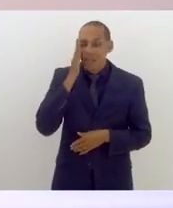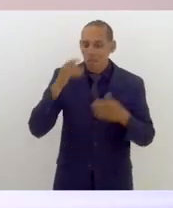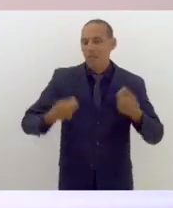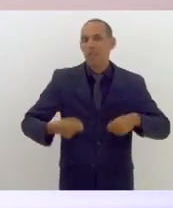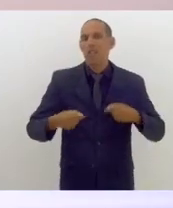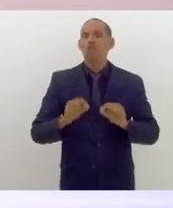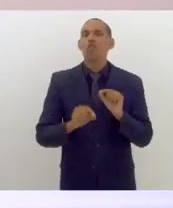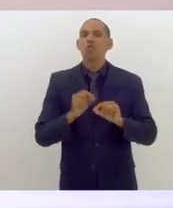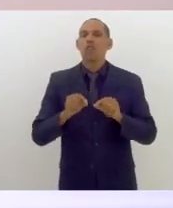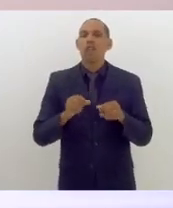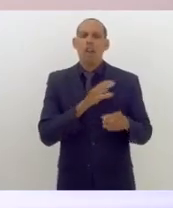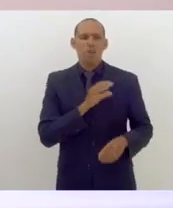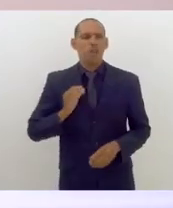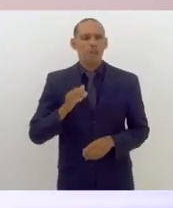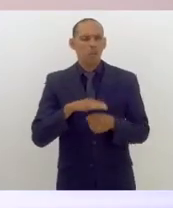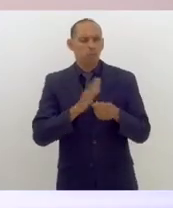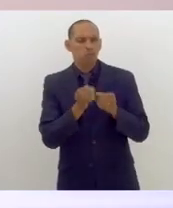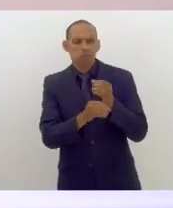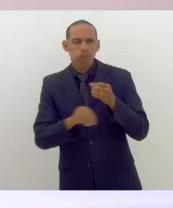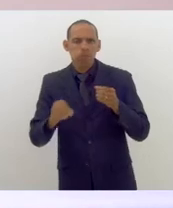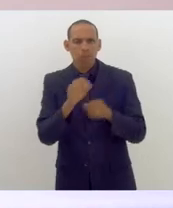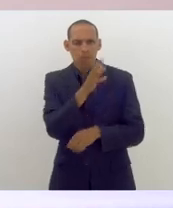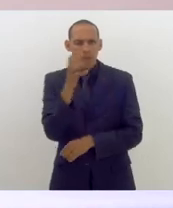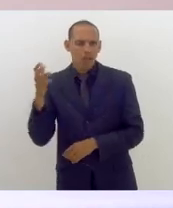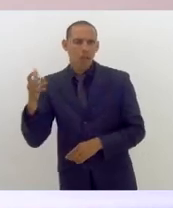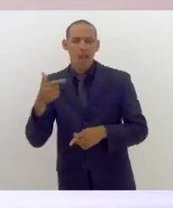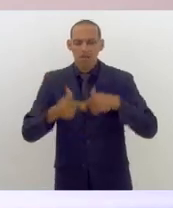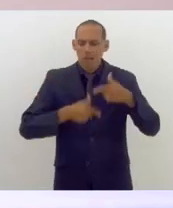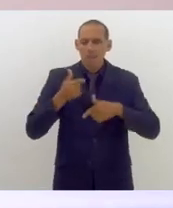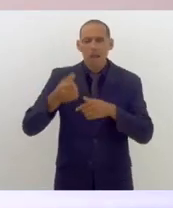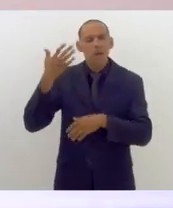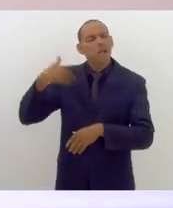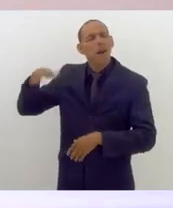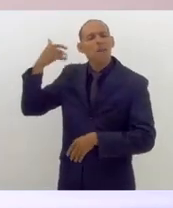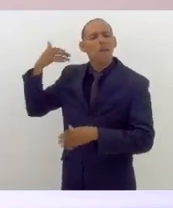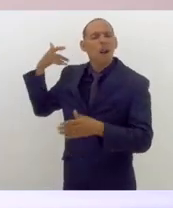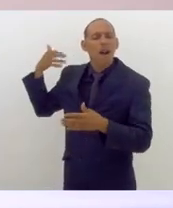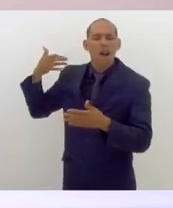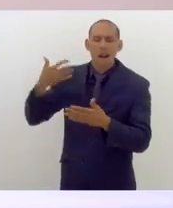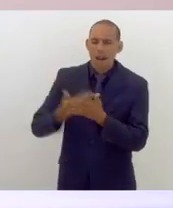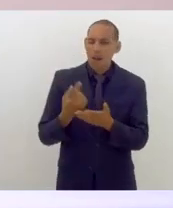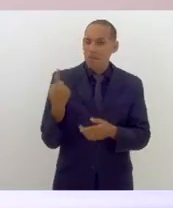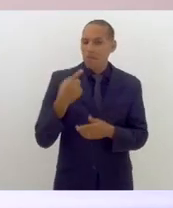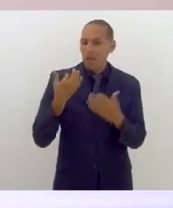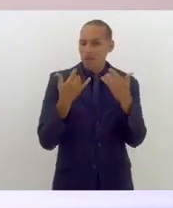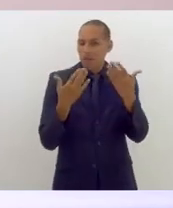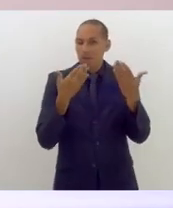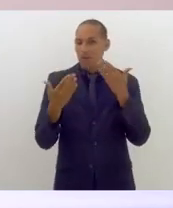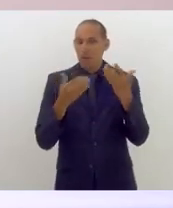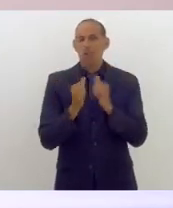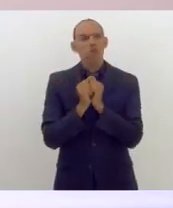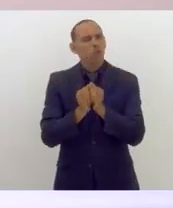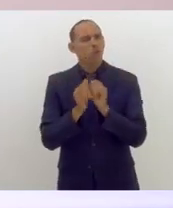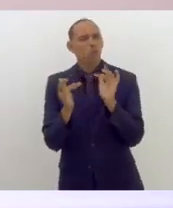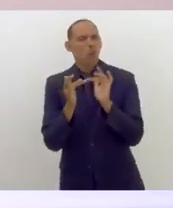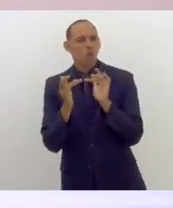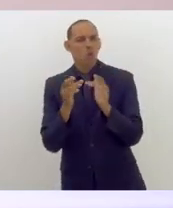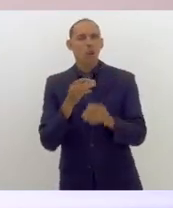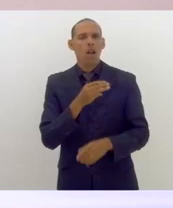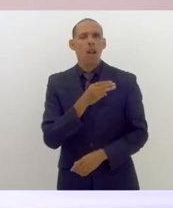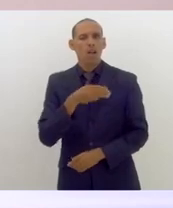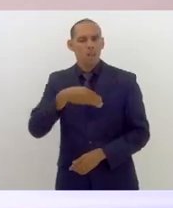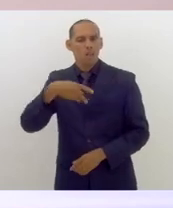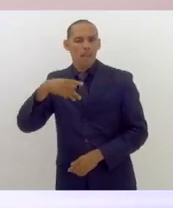saneamento ambiental tá trabalhando em função dessa questão desde lá de trás como sendo a primeira audiência em contato com o Ministério